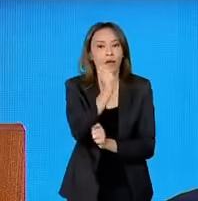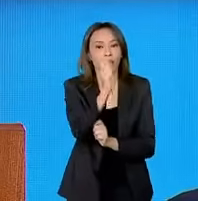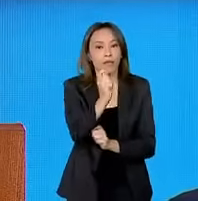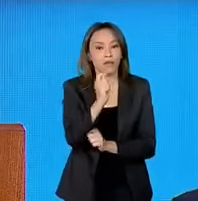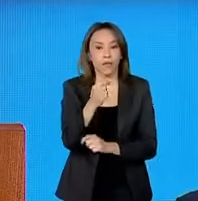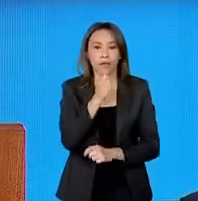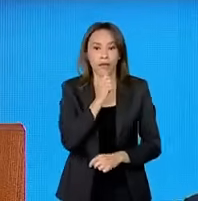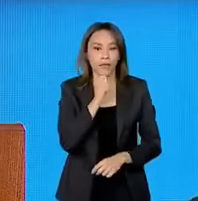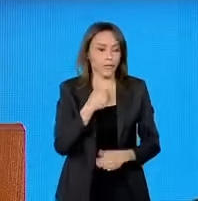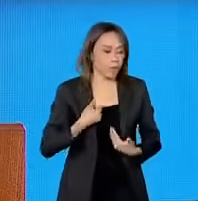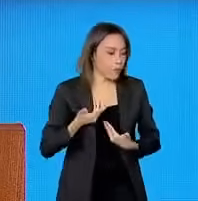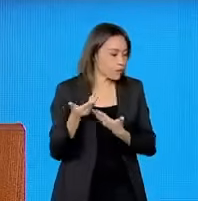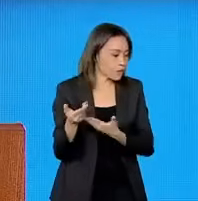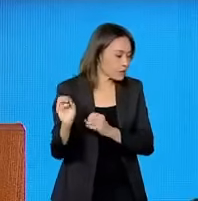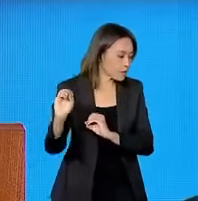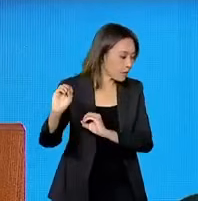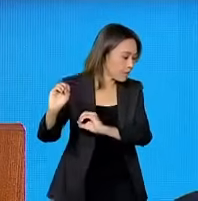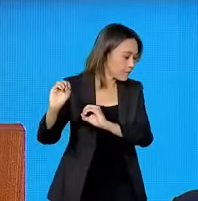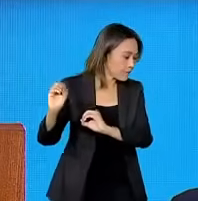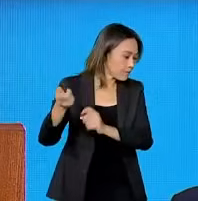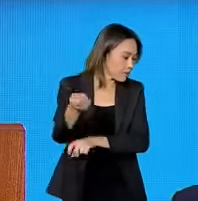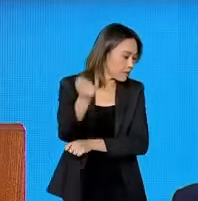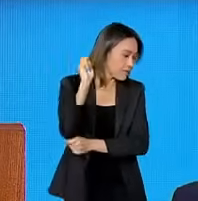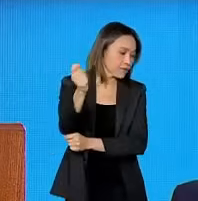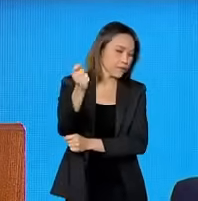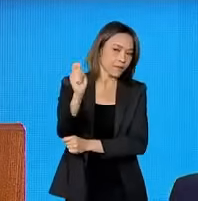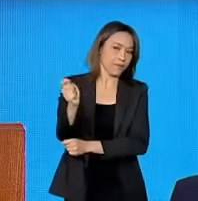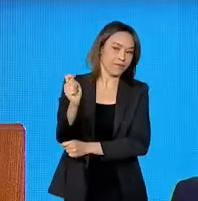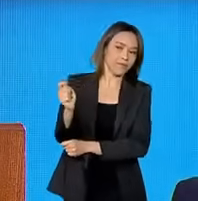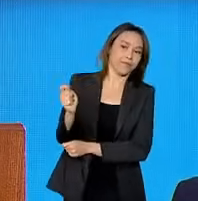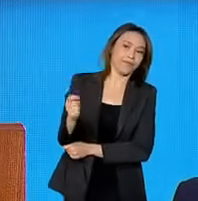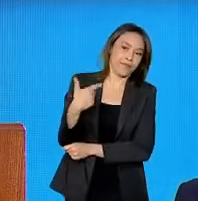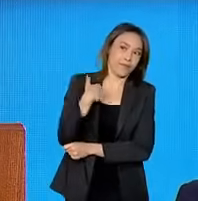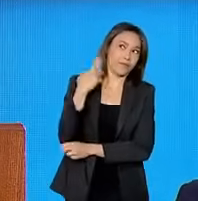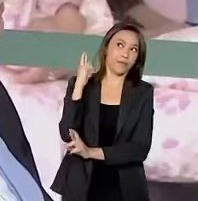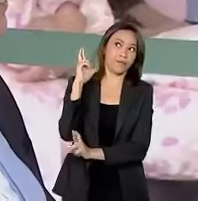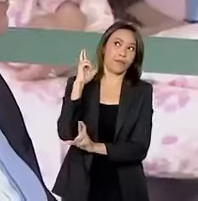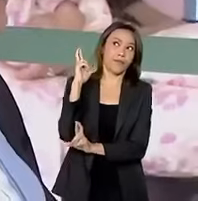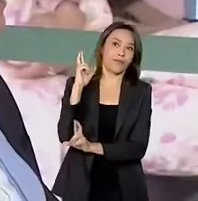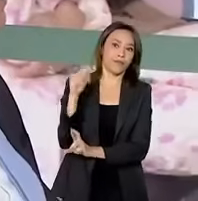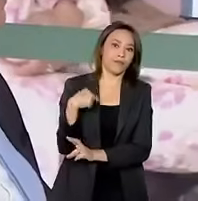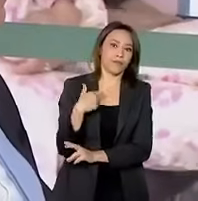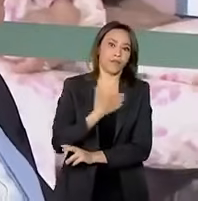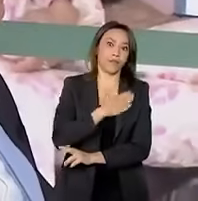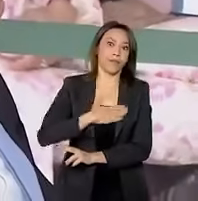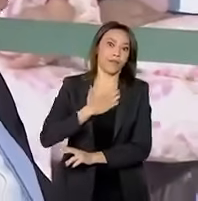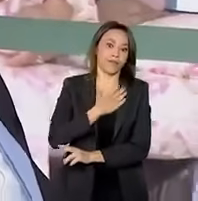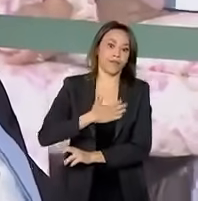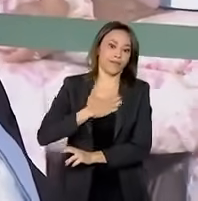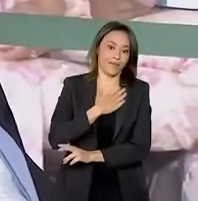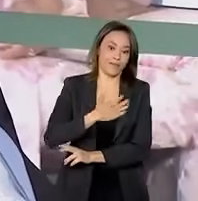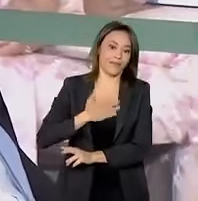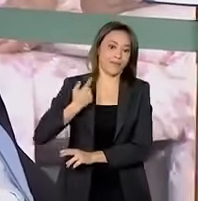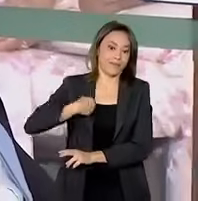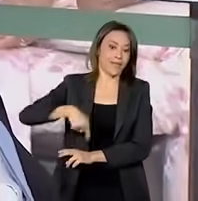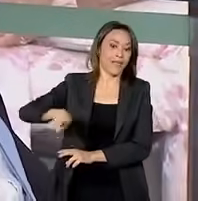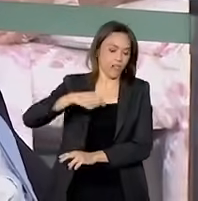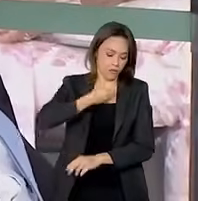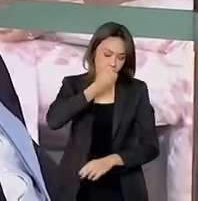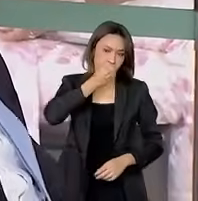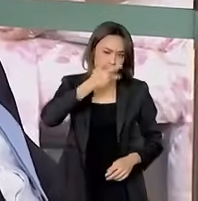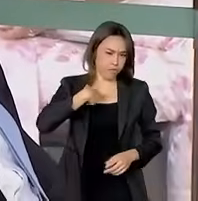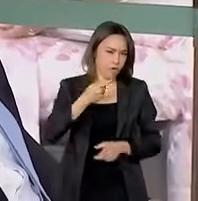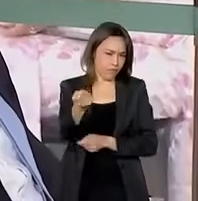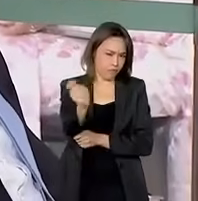tilápia sequer. Eu espero que eu tenha o prazer de visitar algum lugar, porque eu sou bom pescador, André. Sou bom